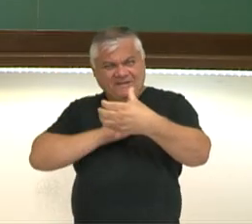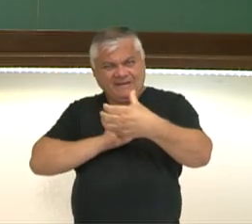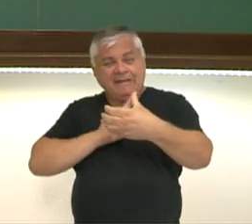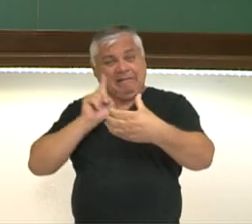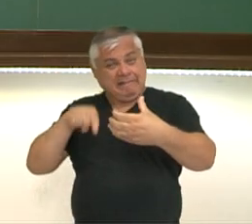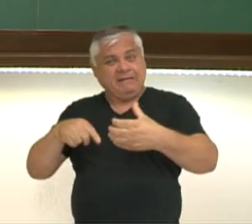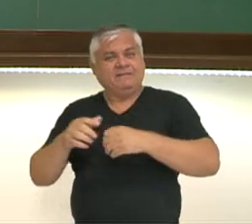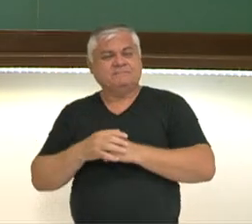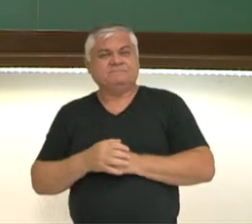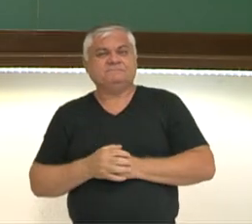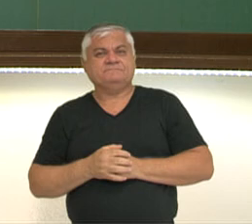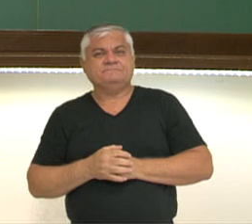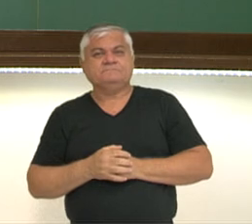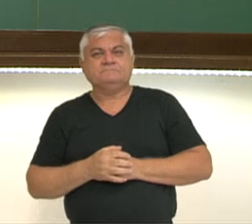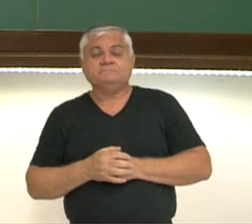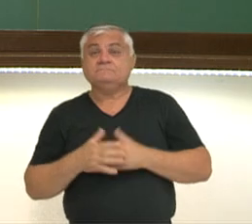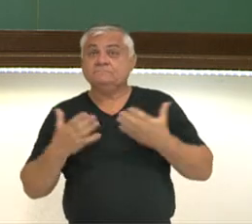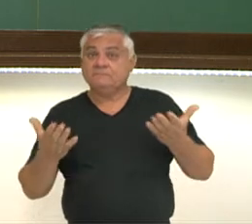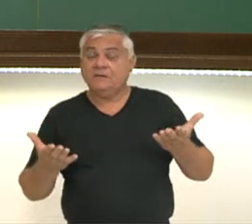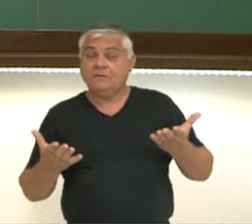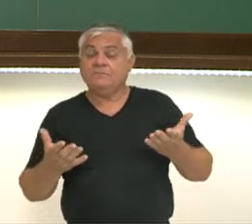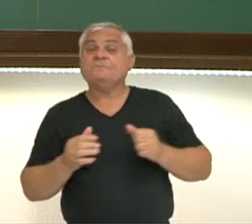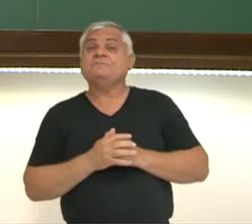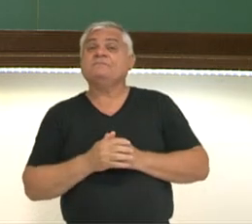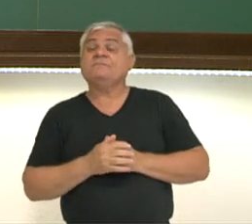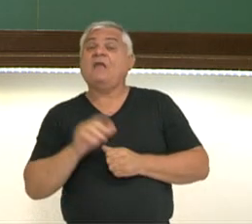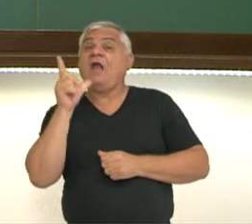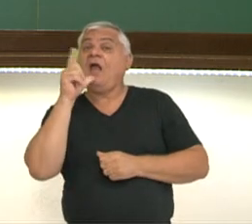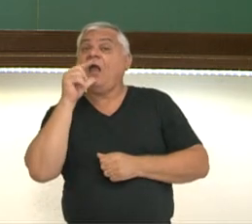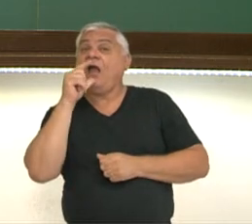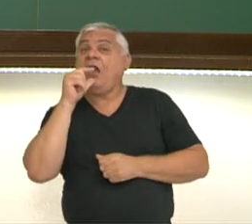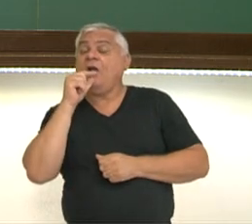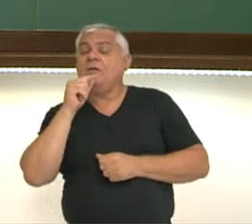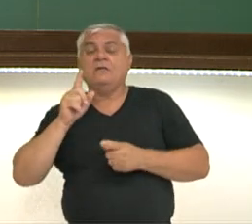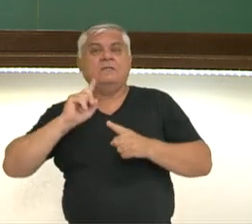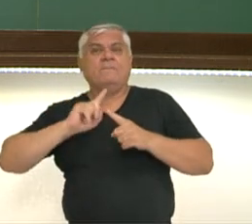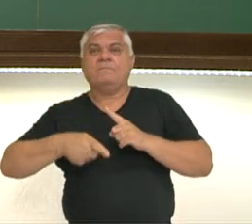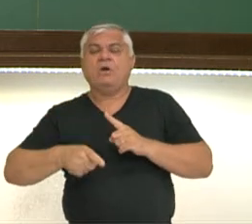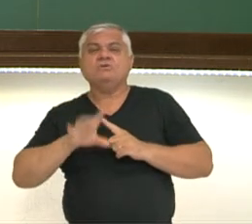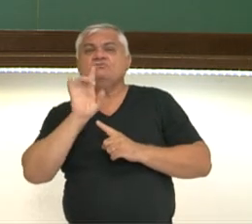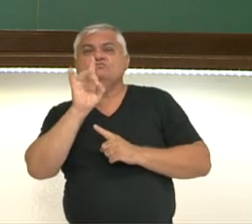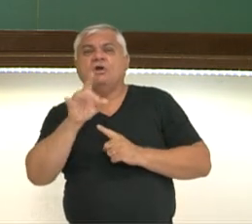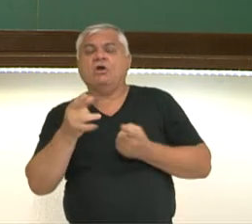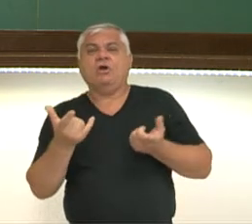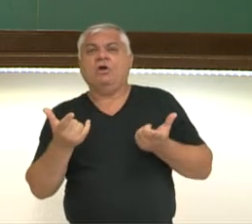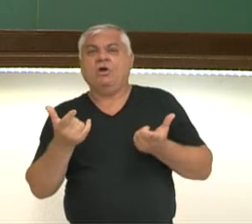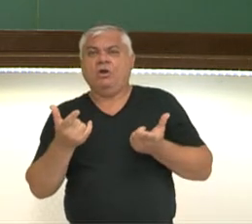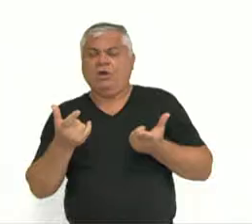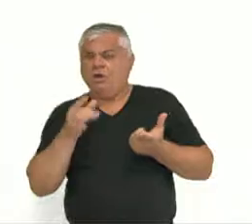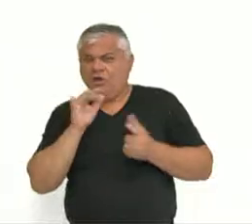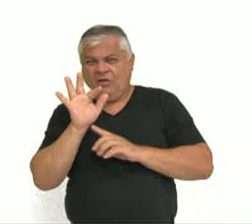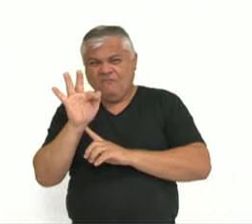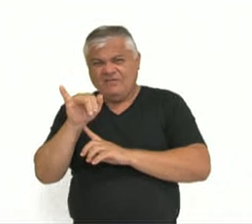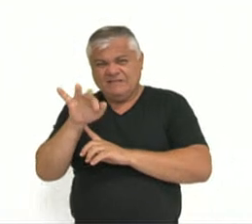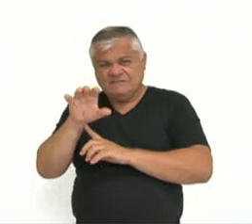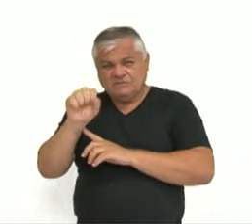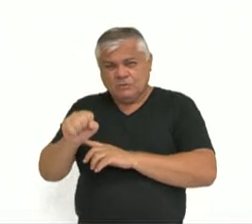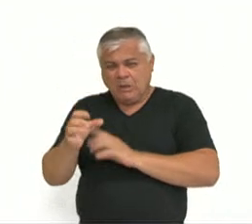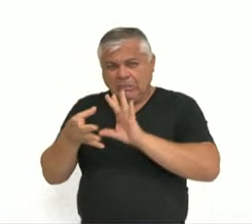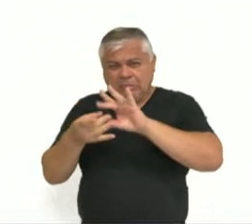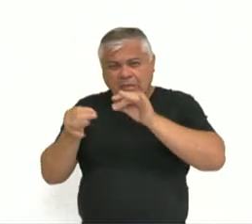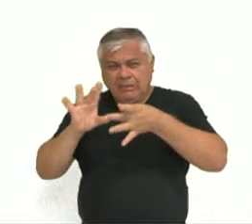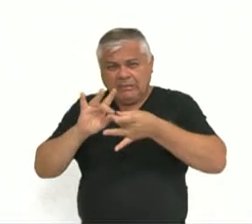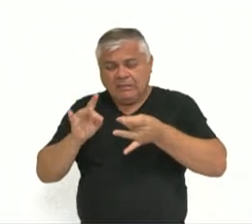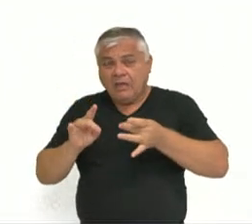slide anterior bom bem isso gente a nossa água ela não tem apenas e aspectos físicos vejam